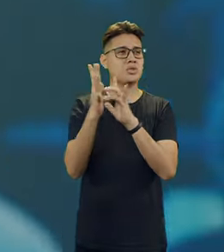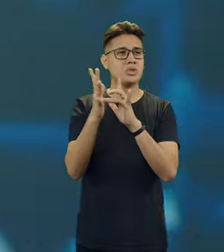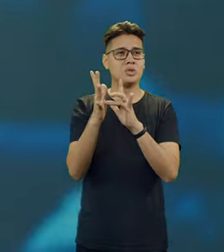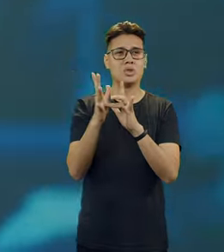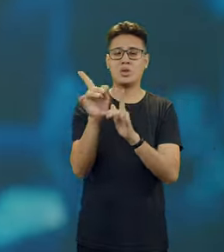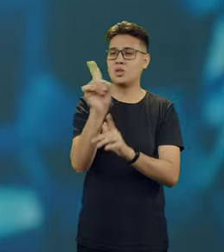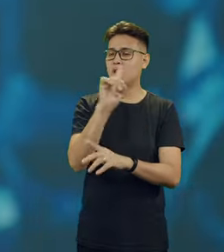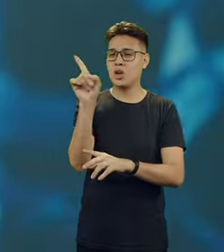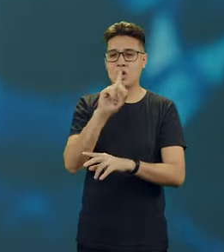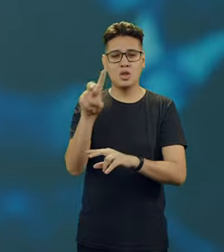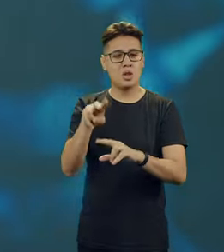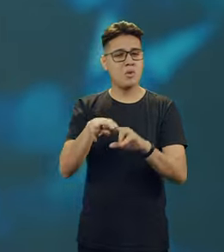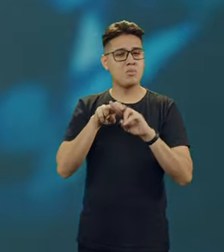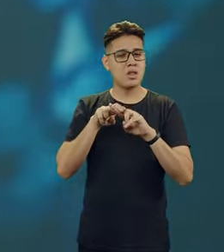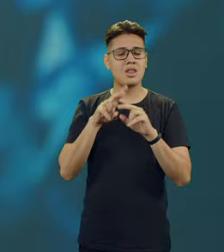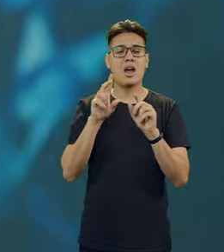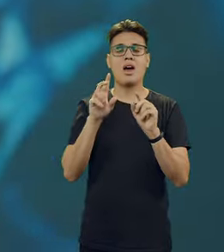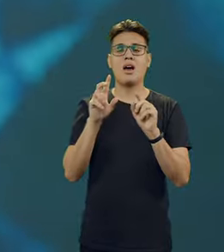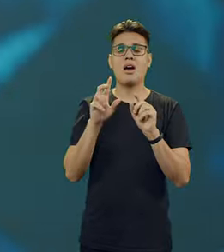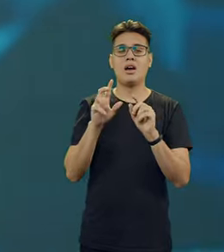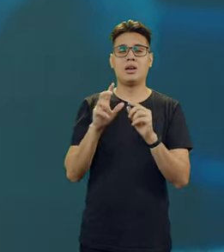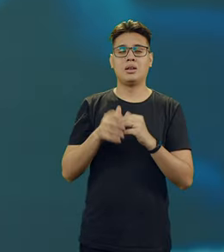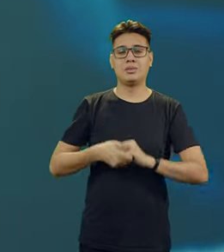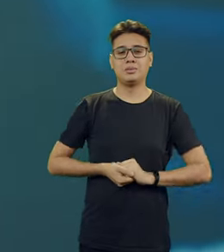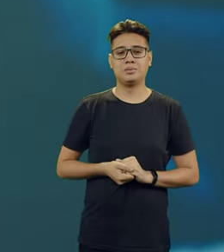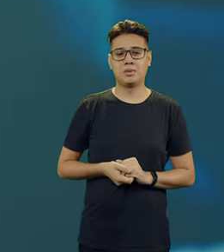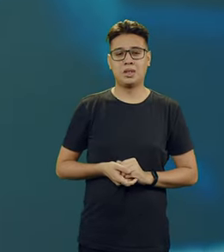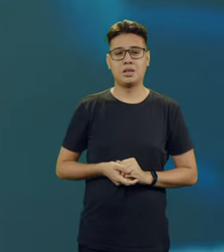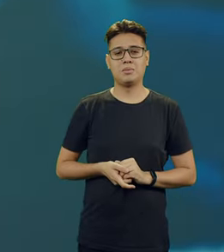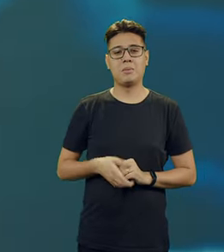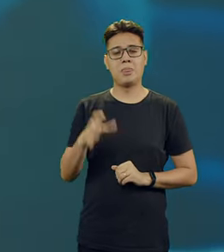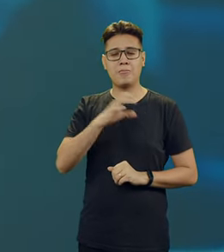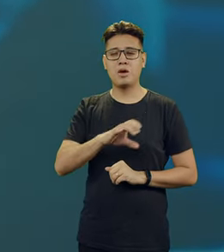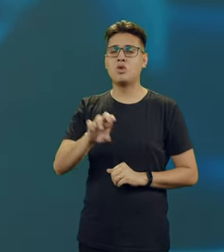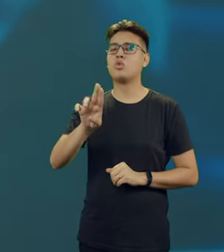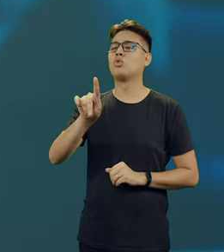se prendia às tradições deles.